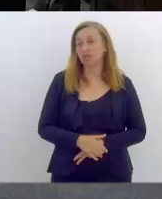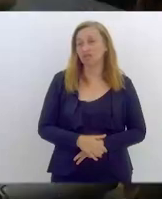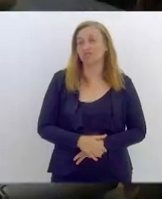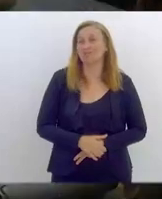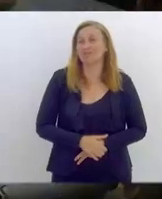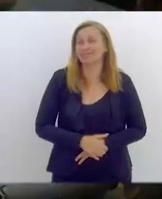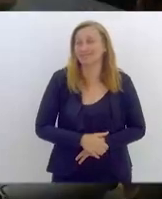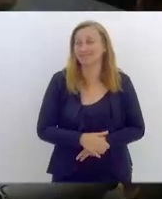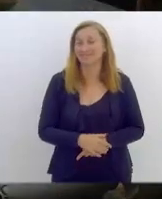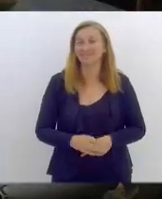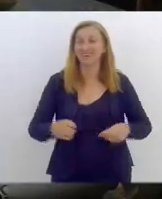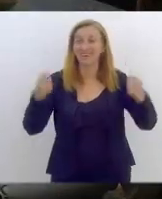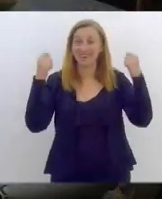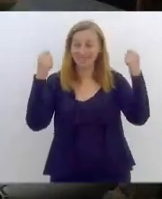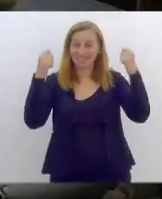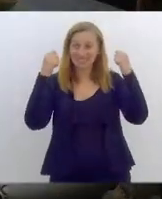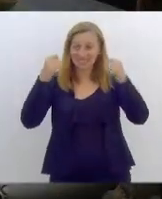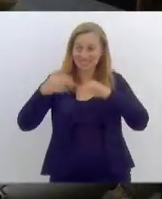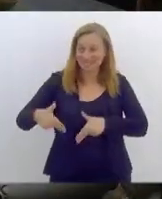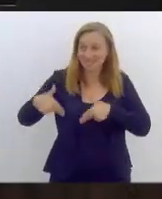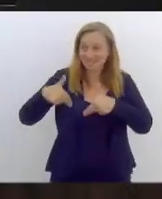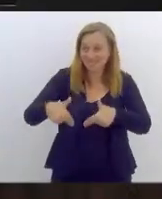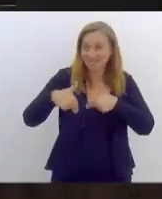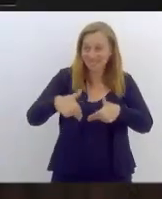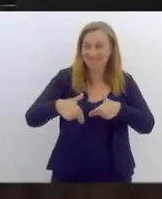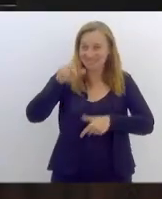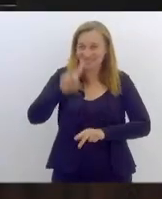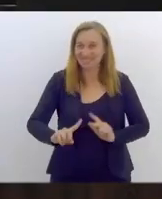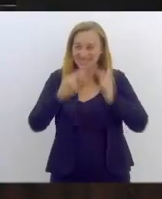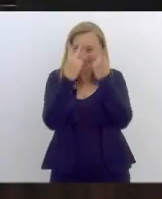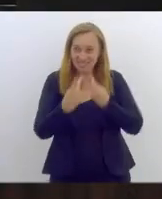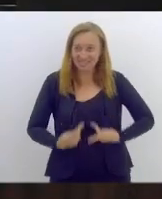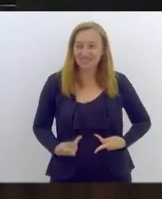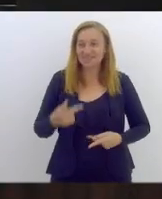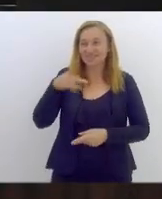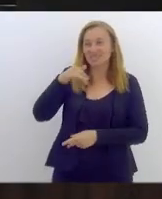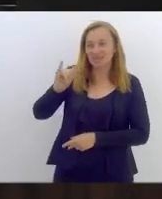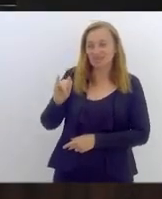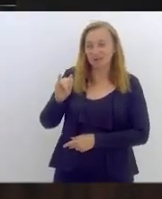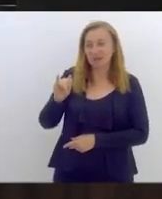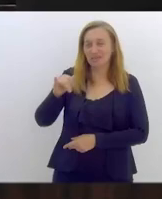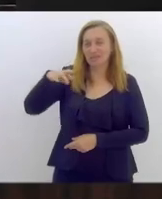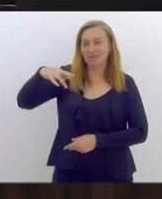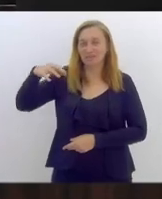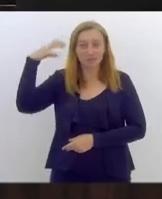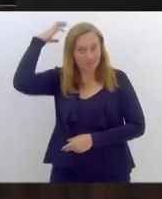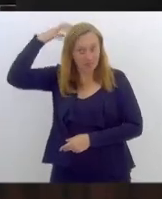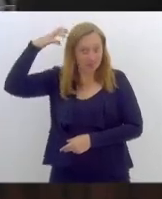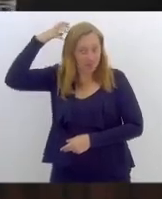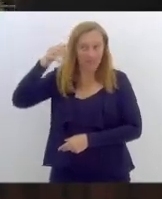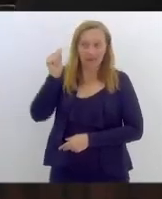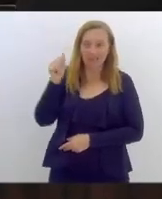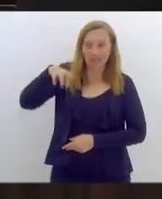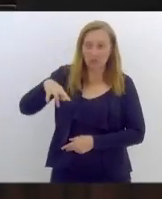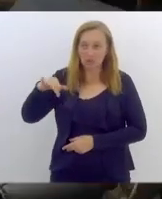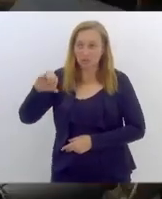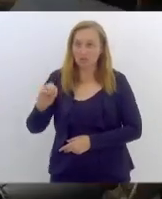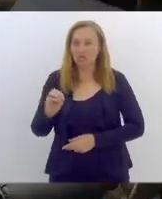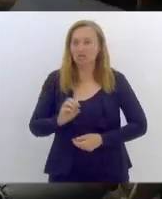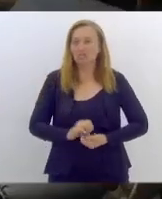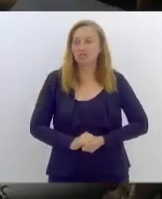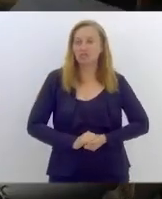Convido também um ativista militante dos direitos humanos e pai de Marielle Franco, Antônio Francisco da Silva Neto.